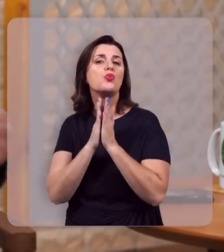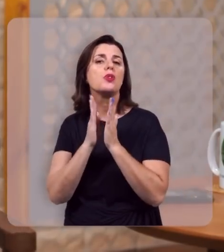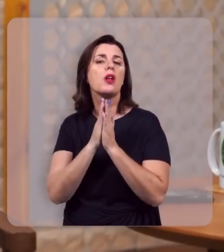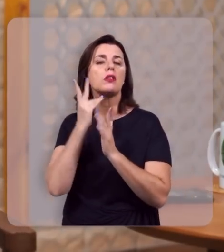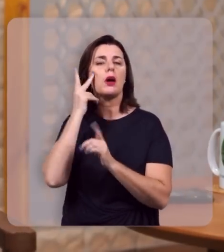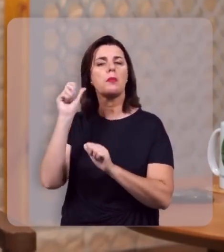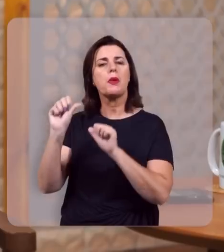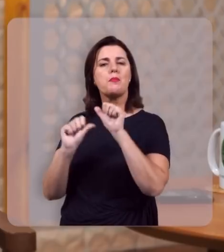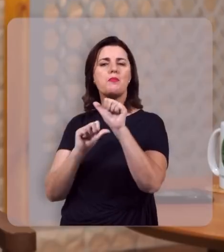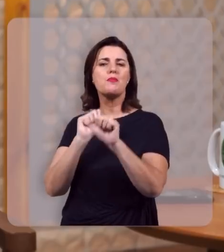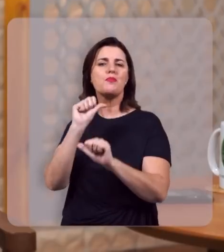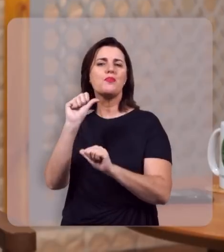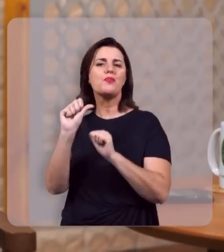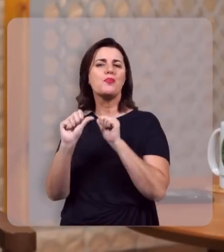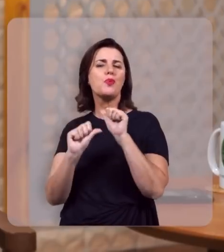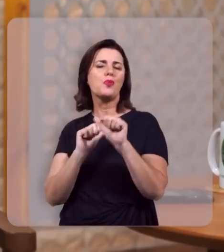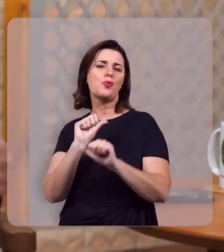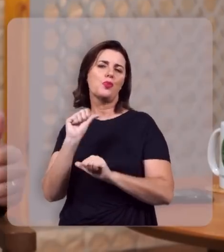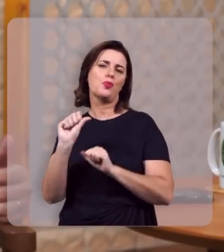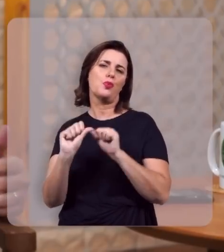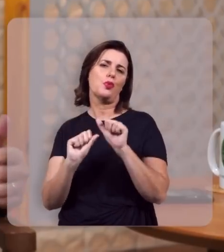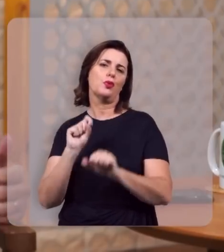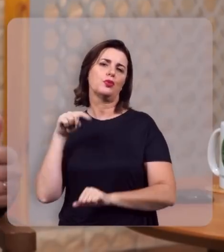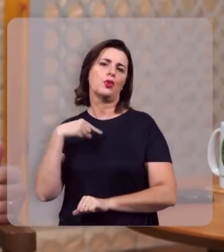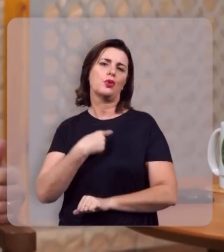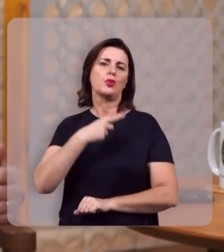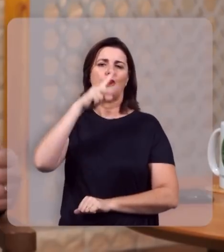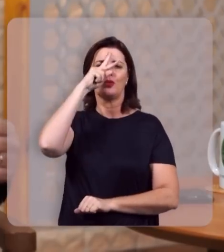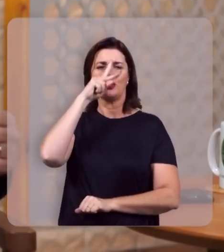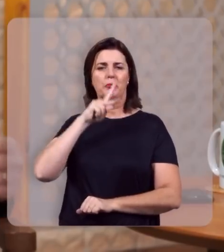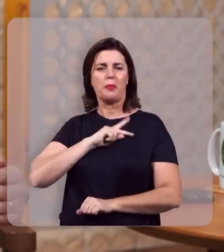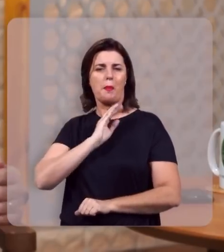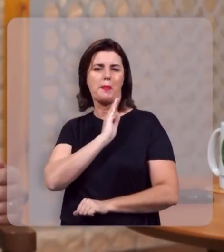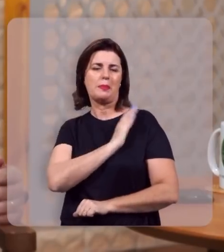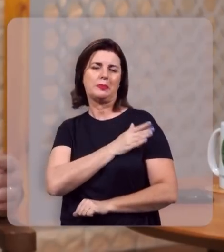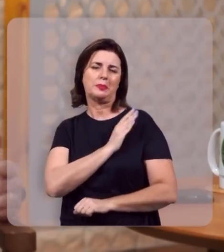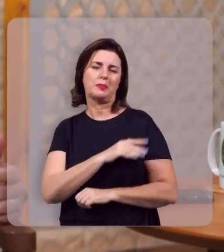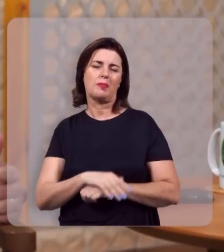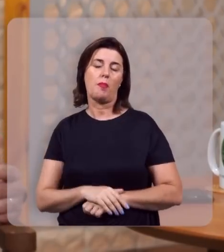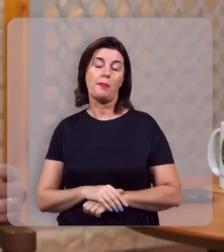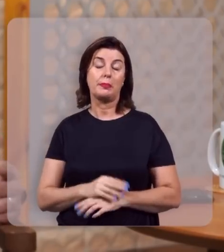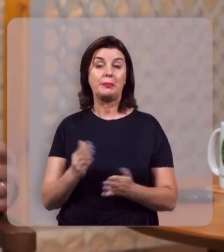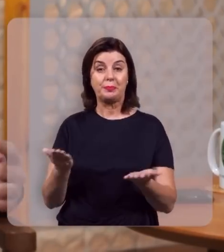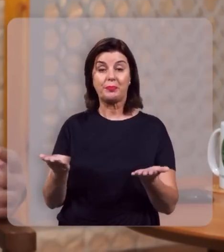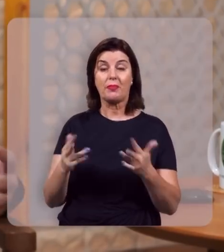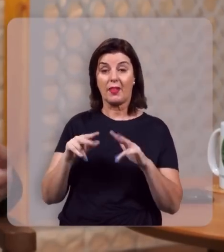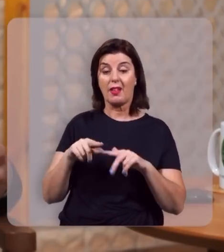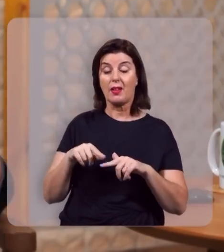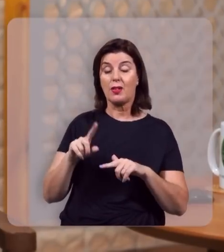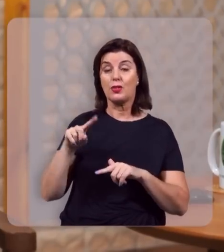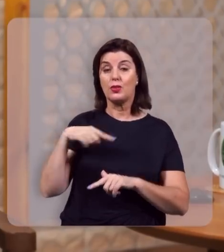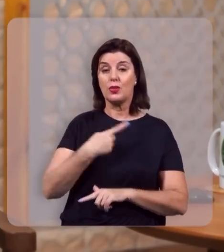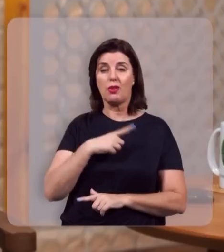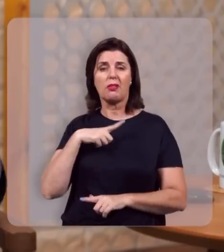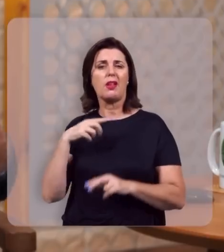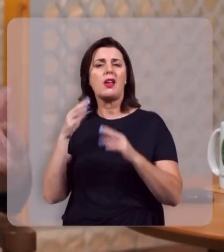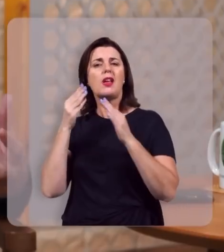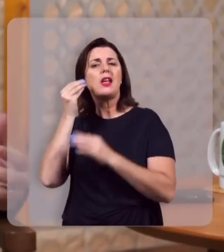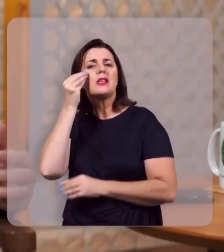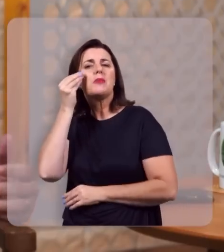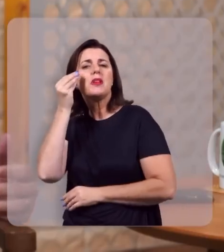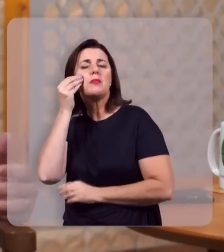para mudar, para mover o nosso próprio coração. E nesse sentido, quando nós temos